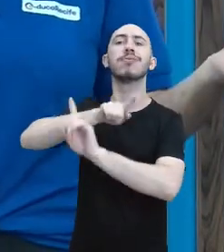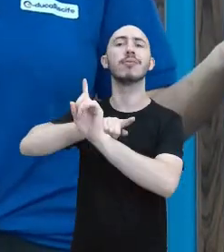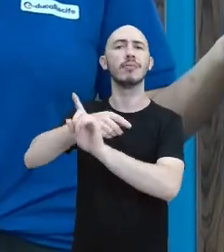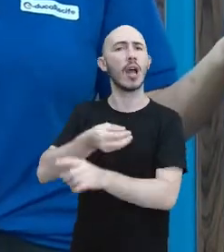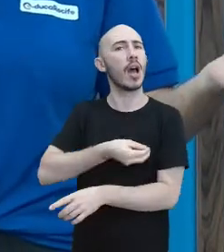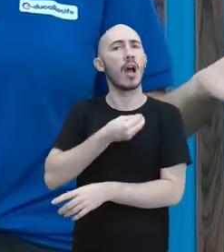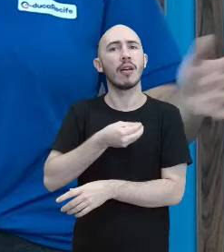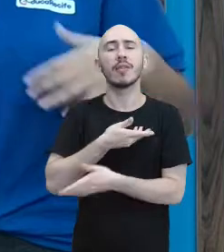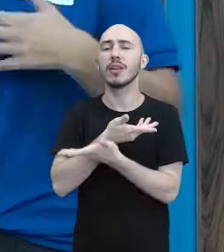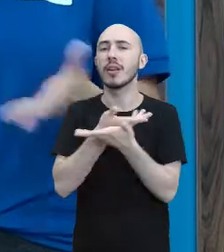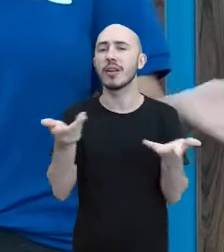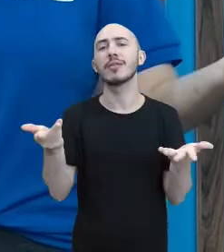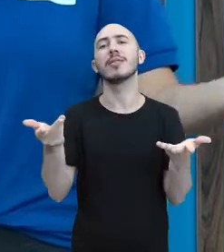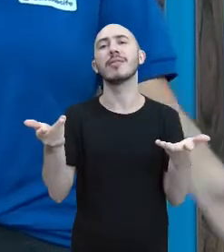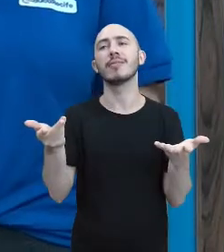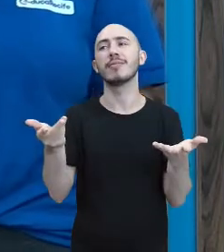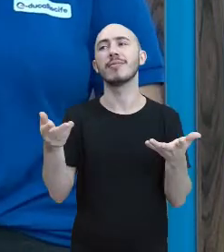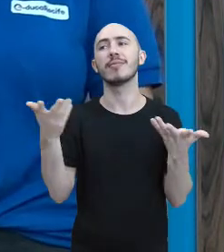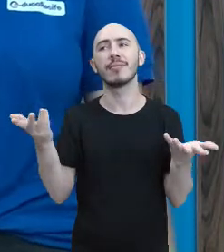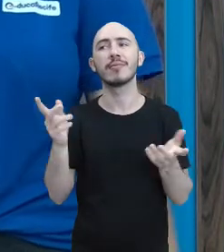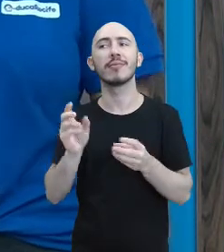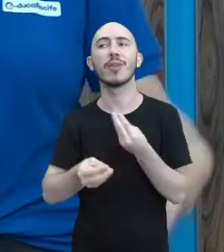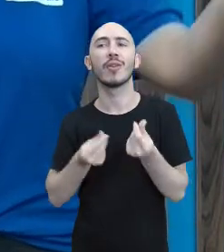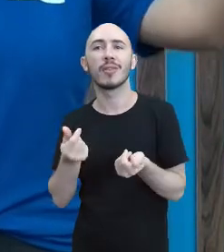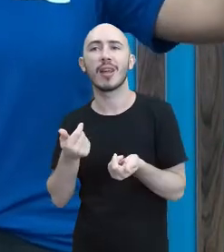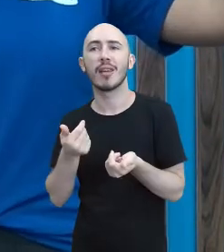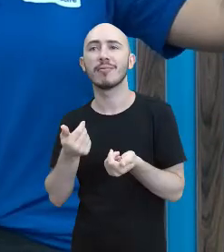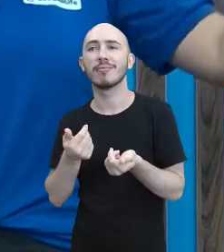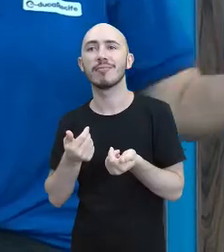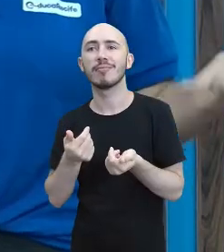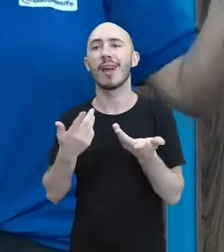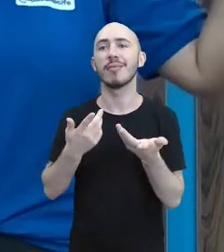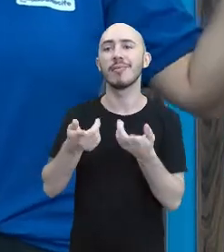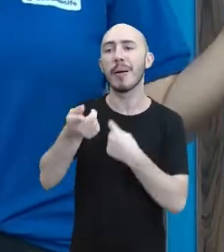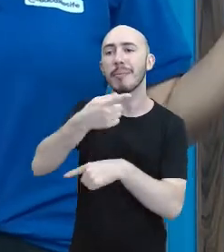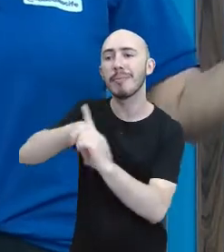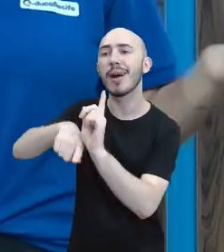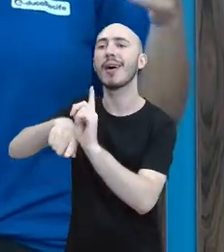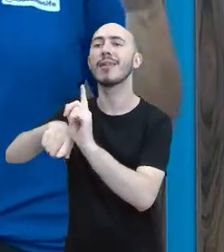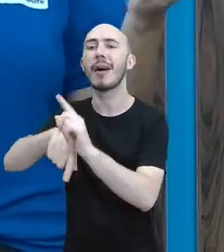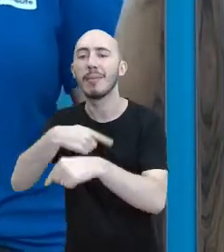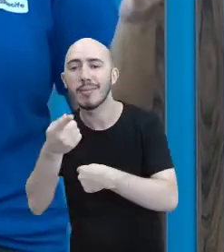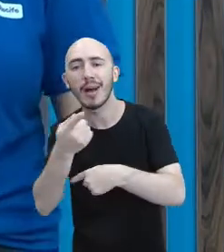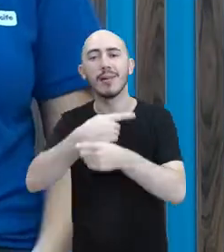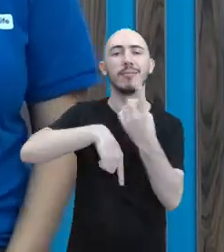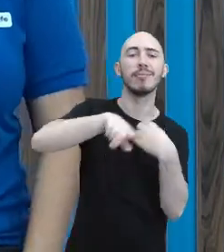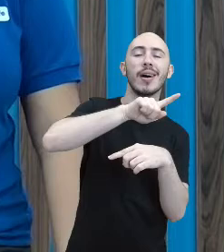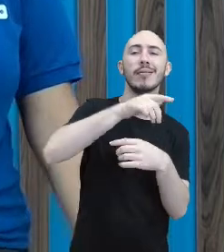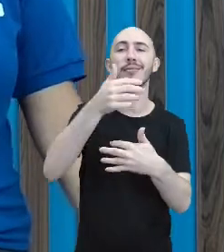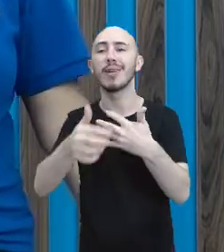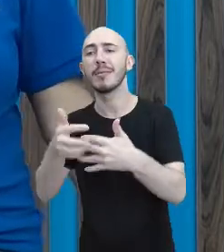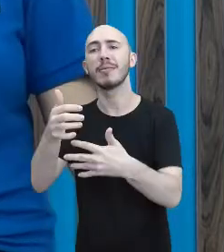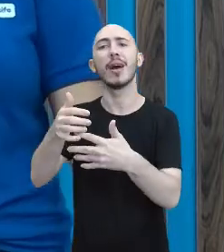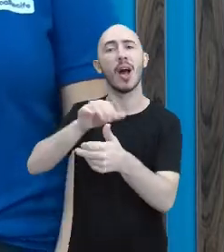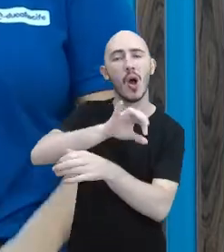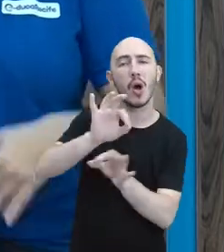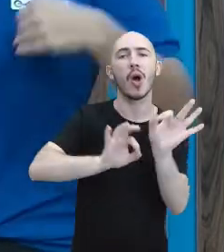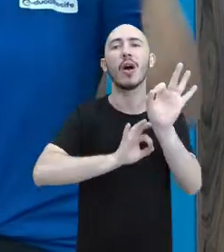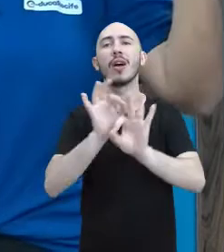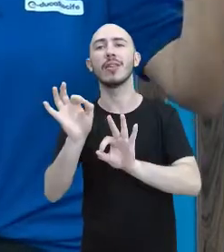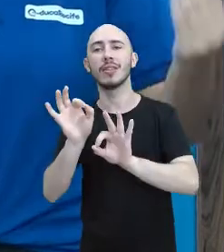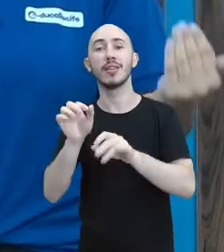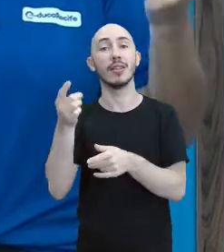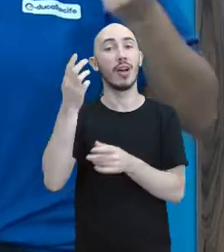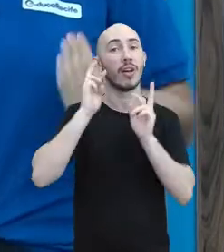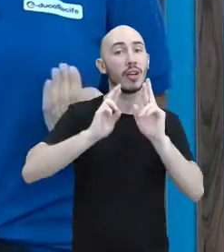é assim, gente. É feito de altos e baixos, caos e ordem, e é isso. Eu espero que vocês tenham,